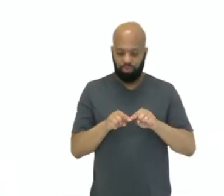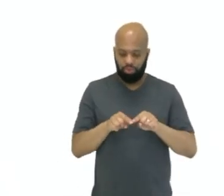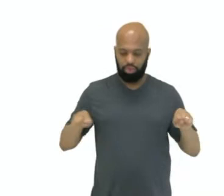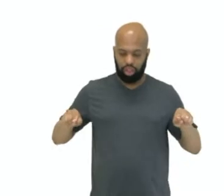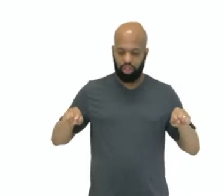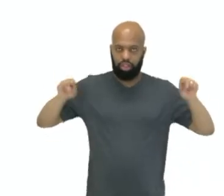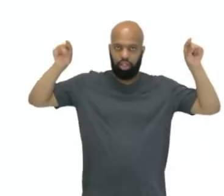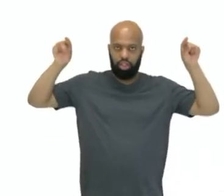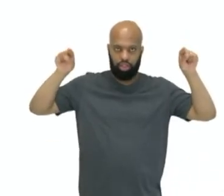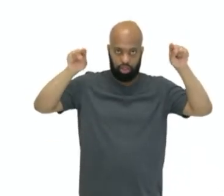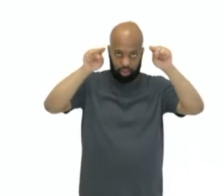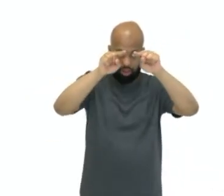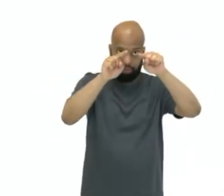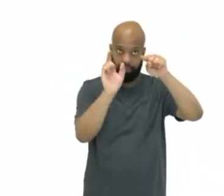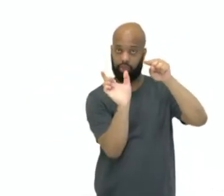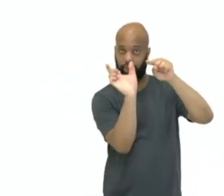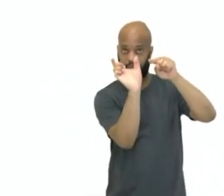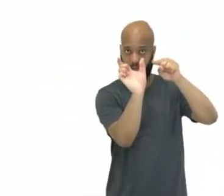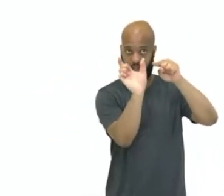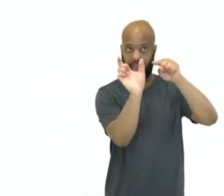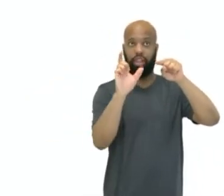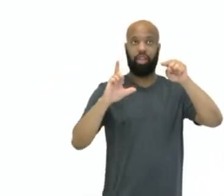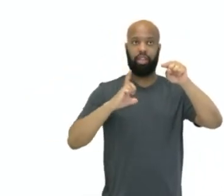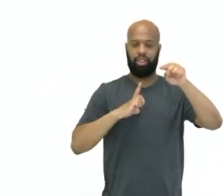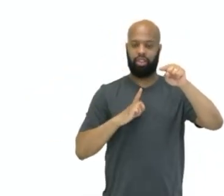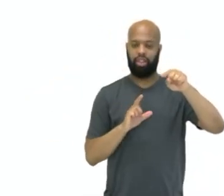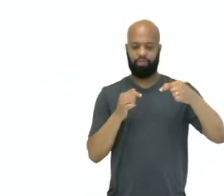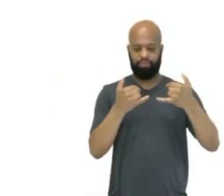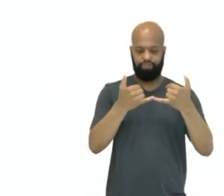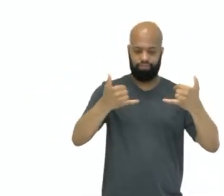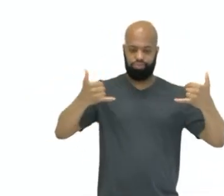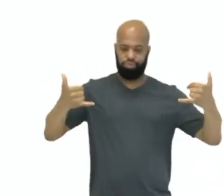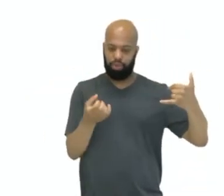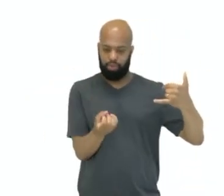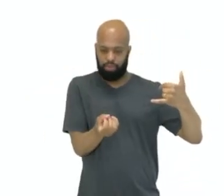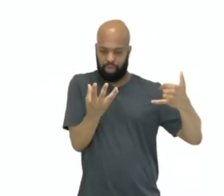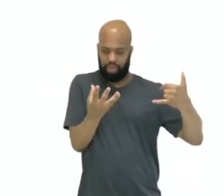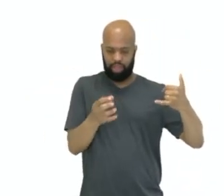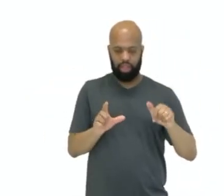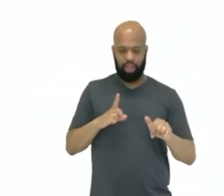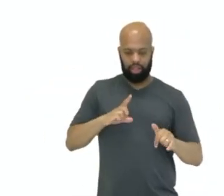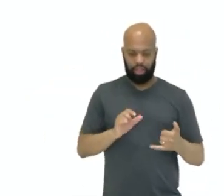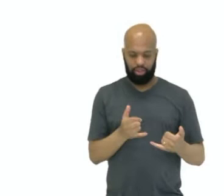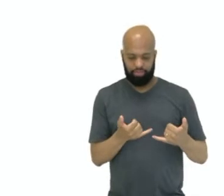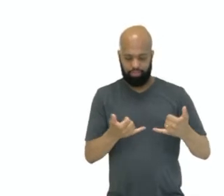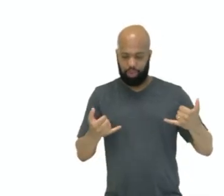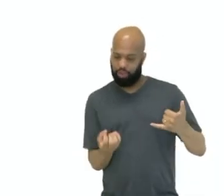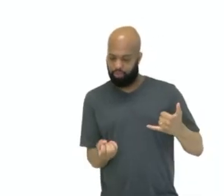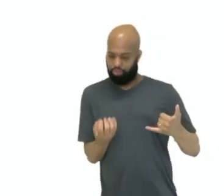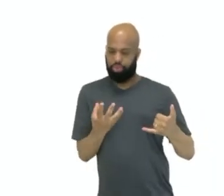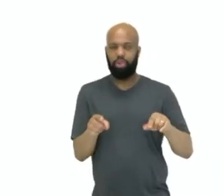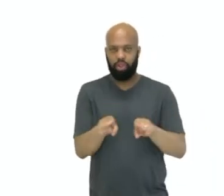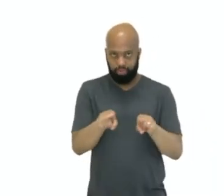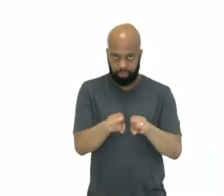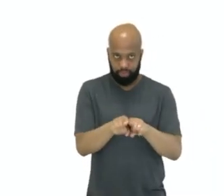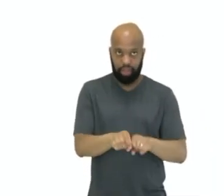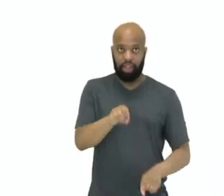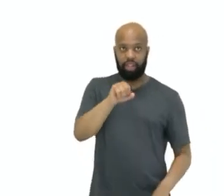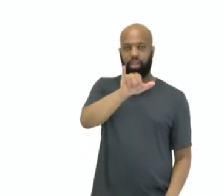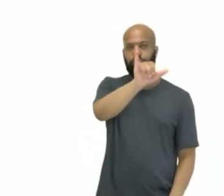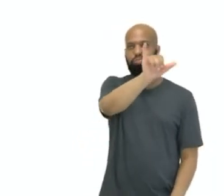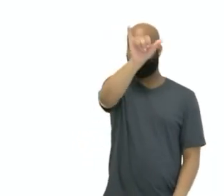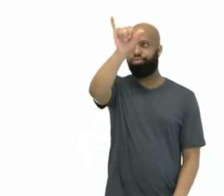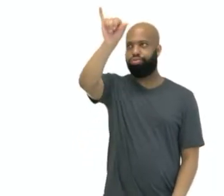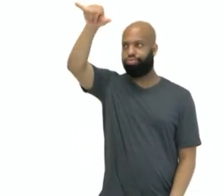os demais não param o seu funcionamento. É o exemplo que eu mostrei para vocês. Nós temos uma pilha e nós temos esse